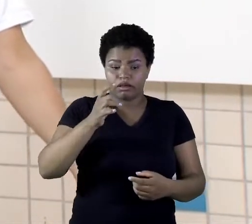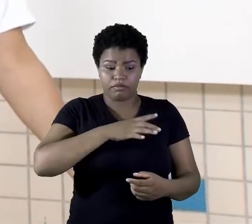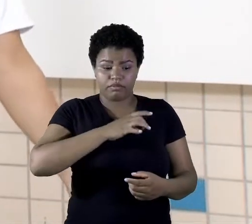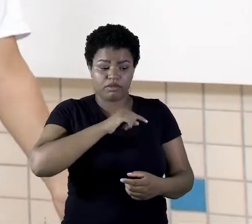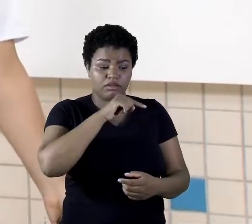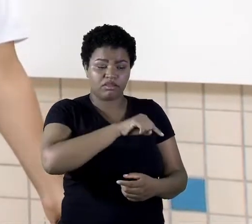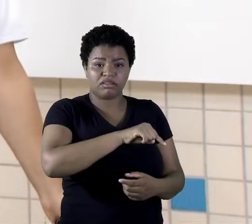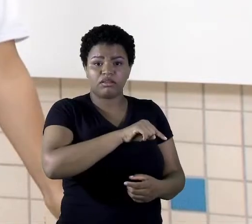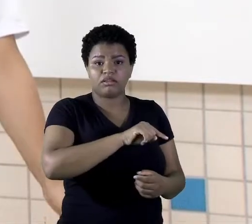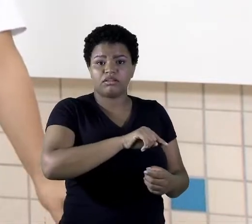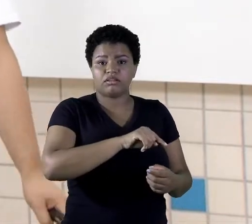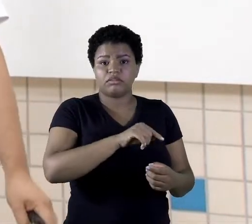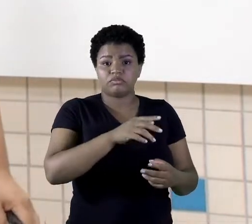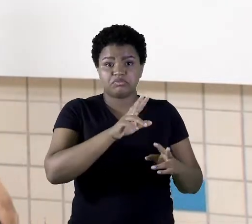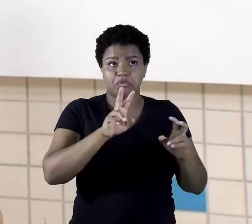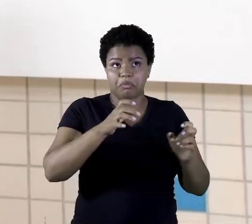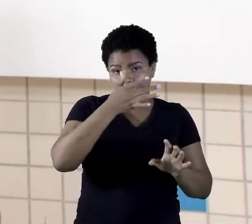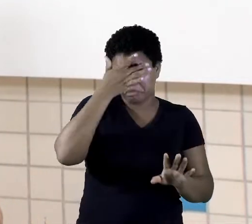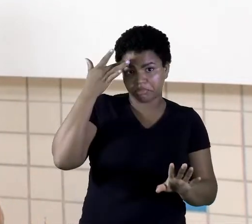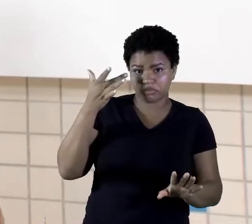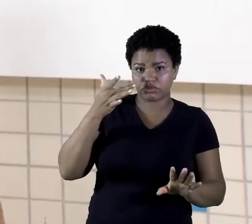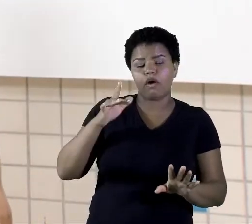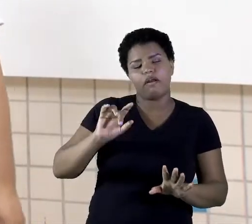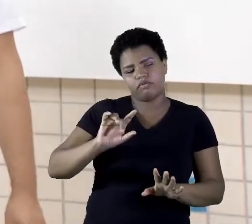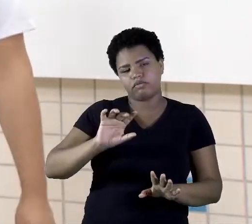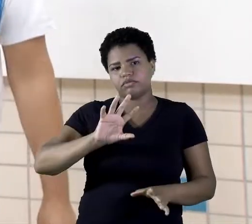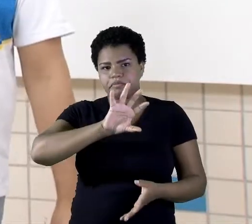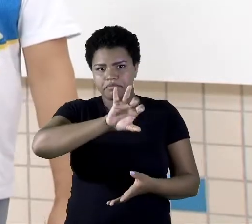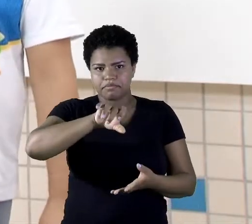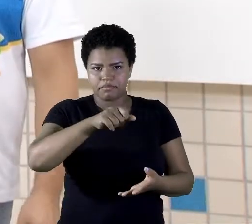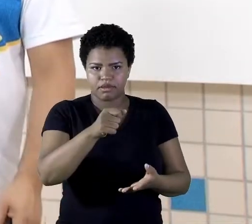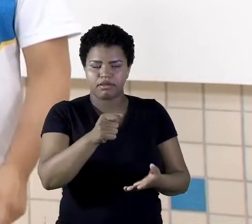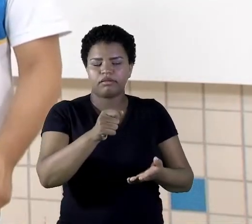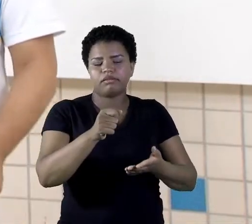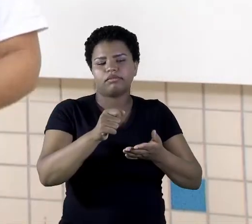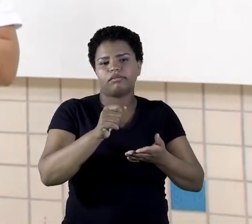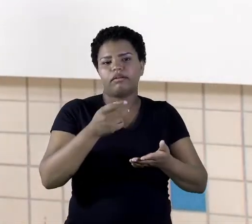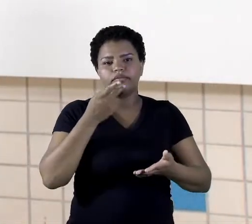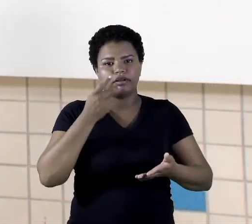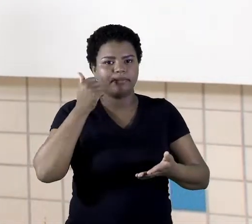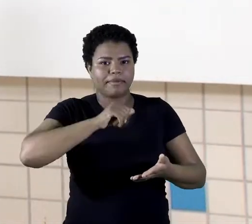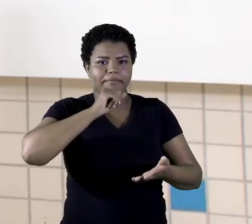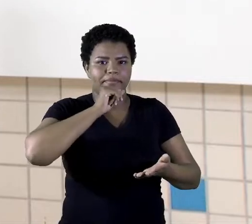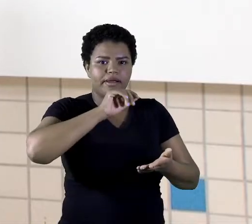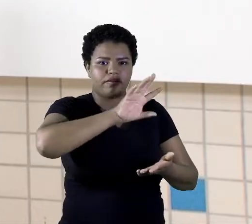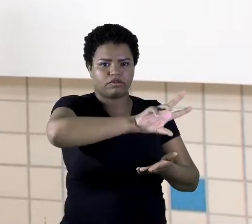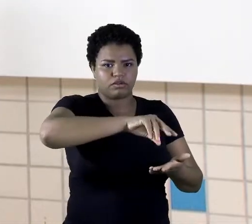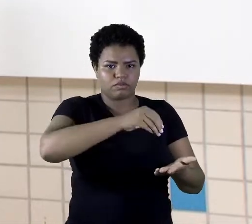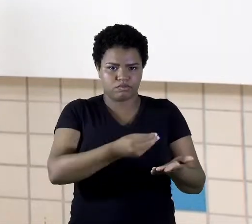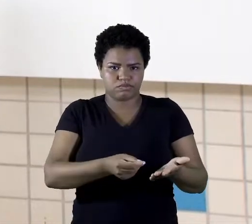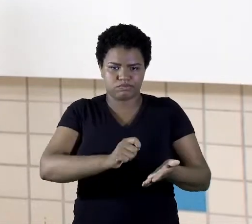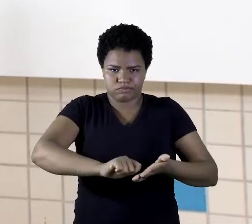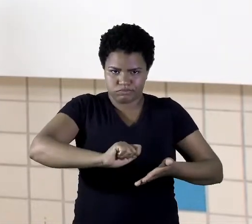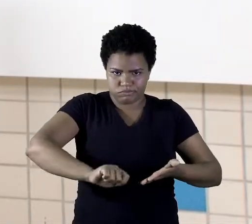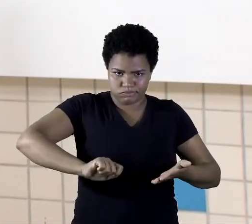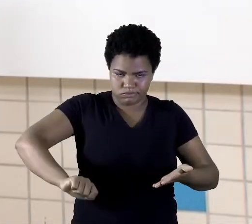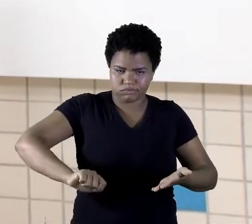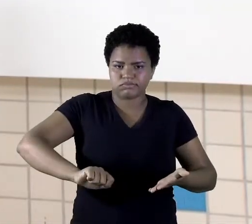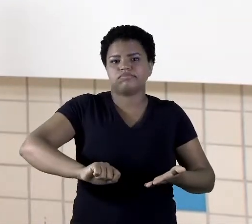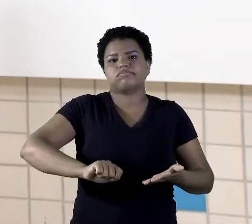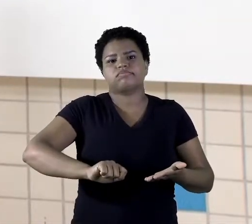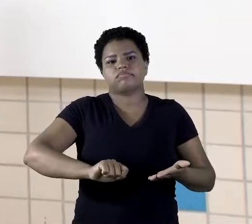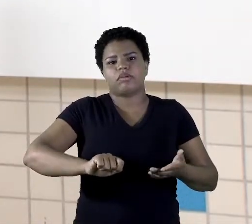Então, lá no texto, que é aquele diálogo que eu li agorinha, a mãe do